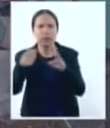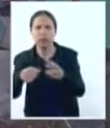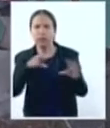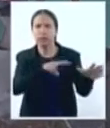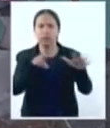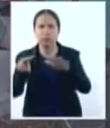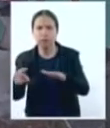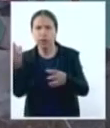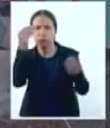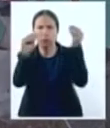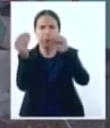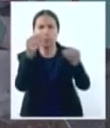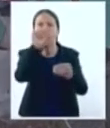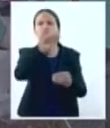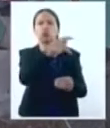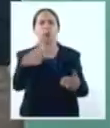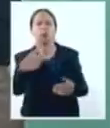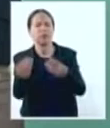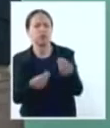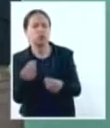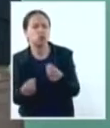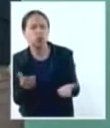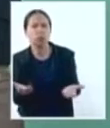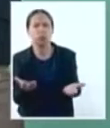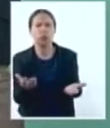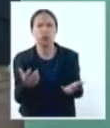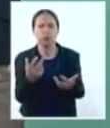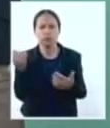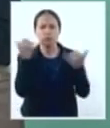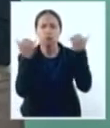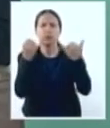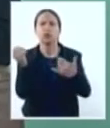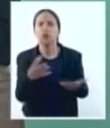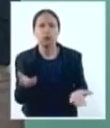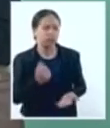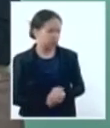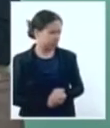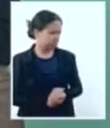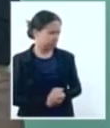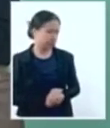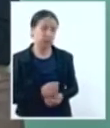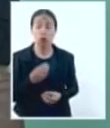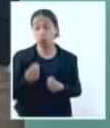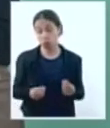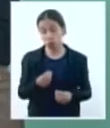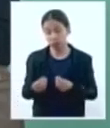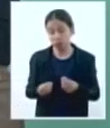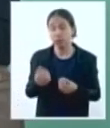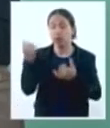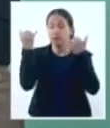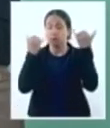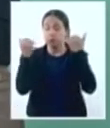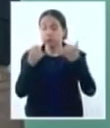quinzenal? A atualização, no entendimento que... No momento que a gente redigiu o projeto, é justamente